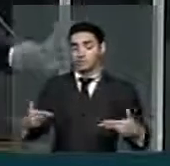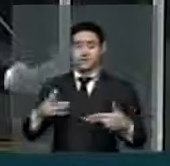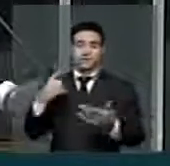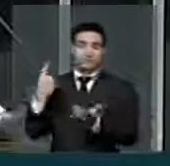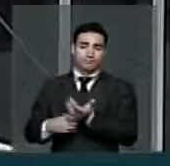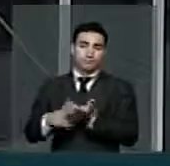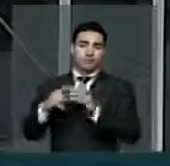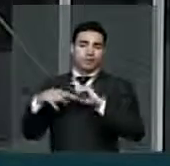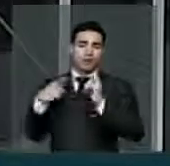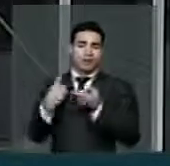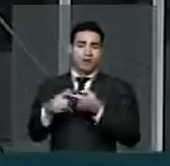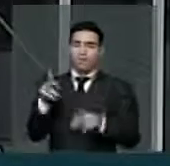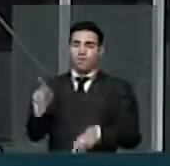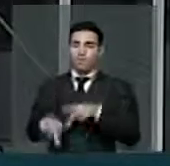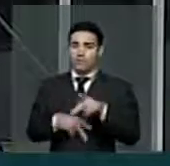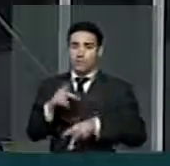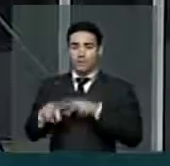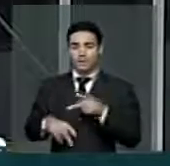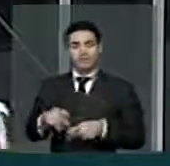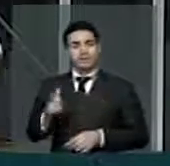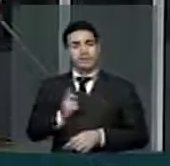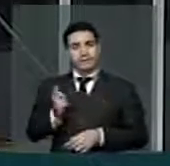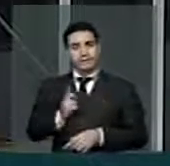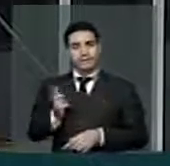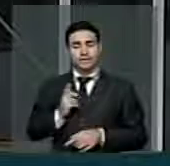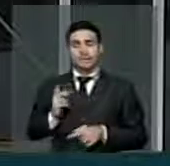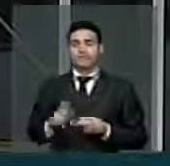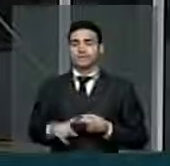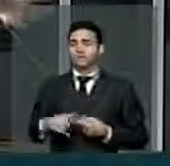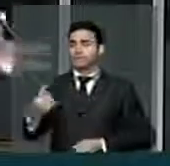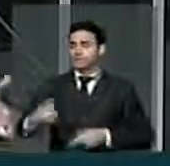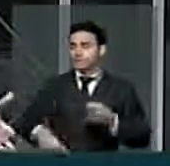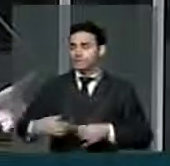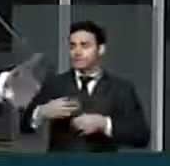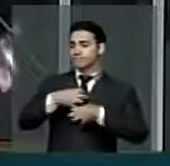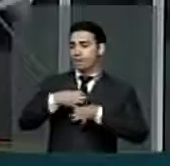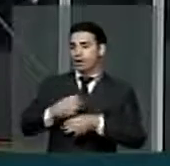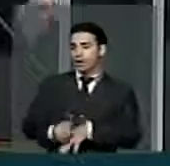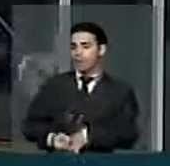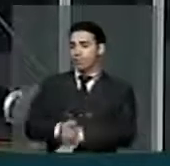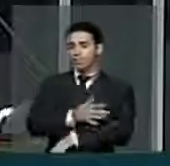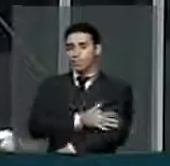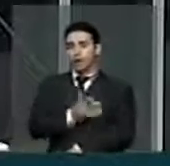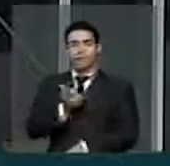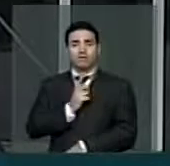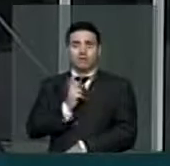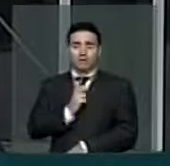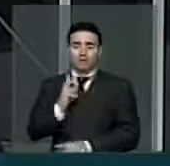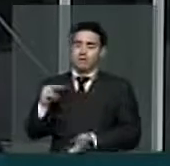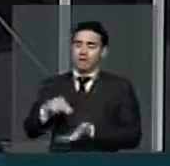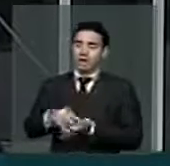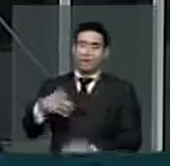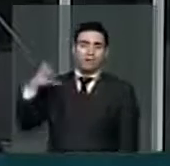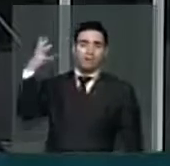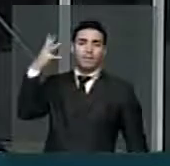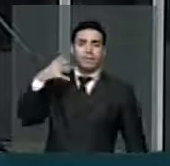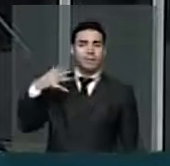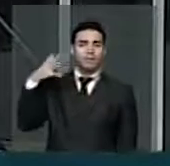audiências públicas são promovidas, discursos emocionados são proferidos desta